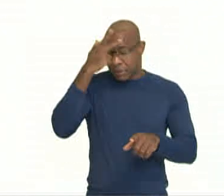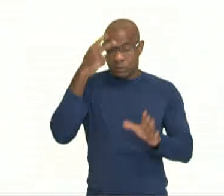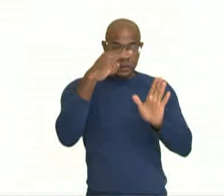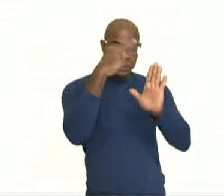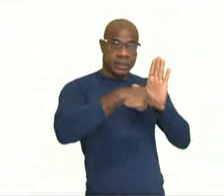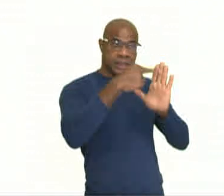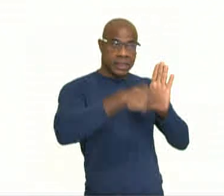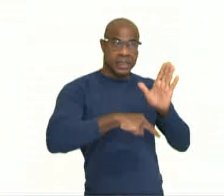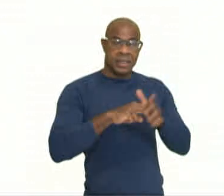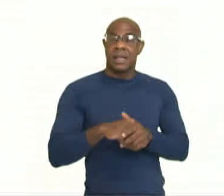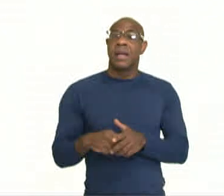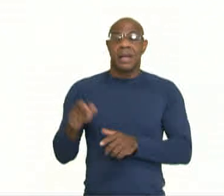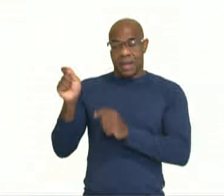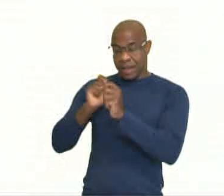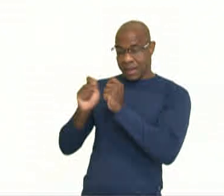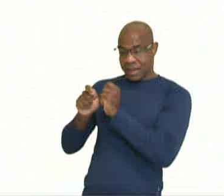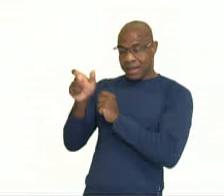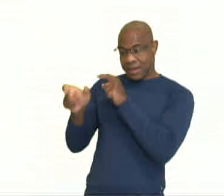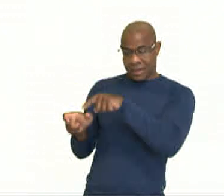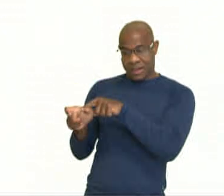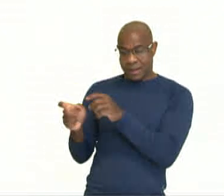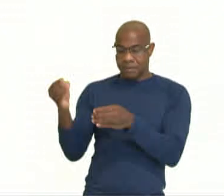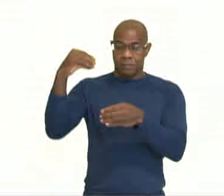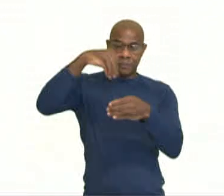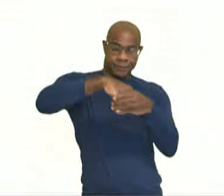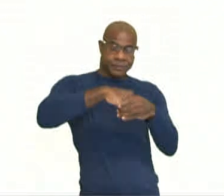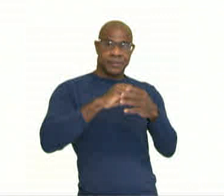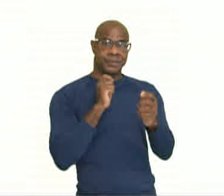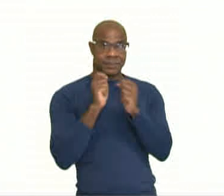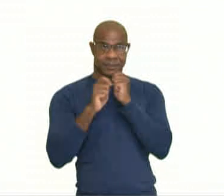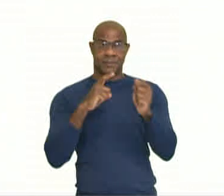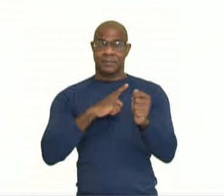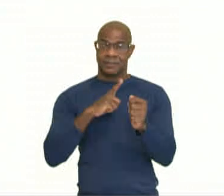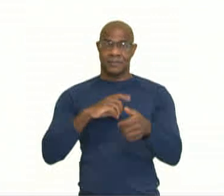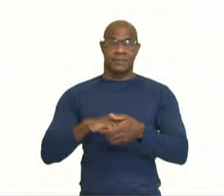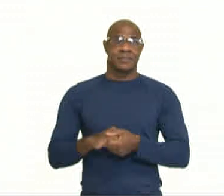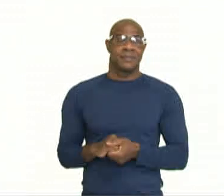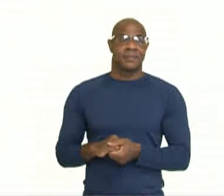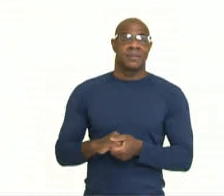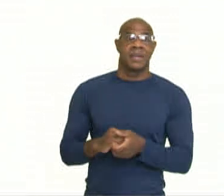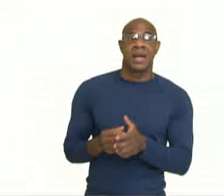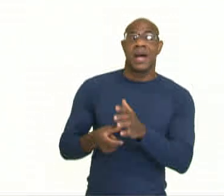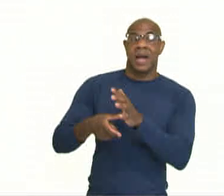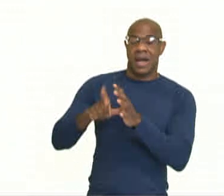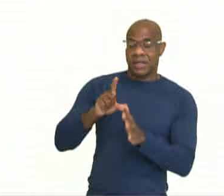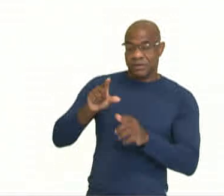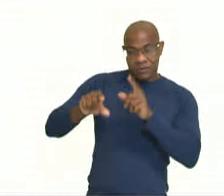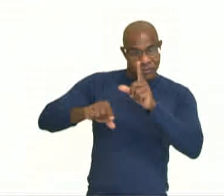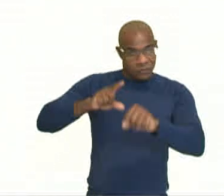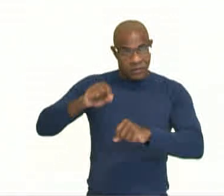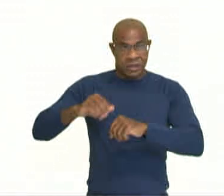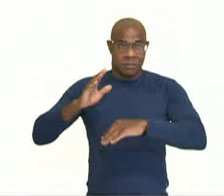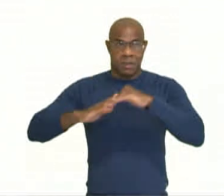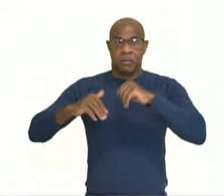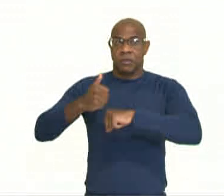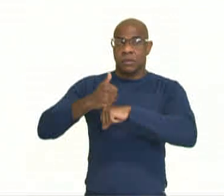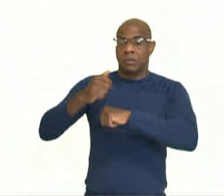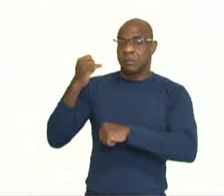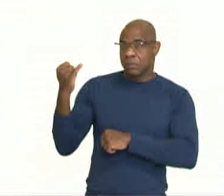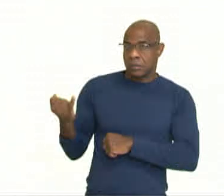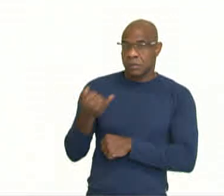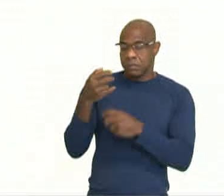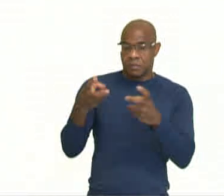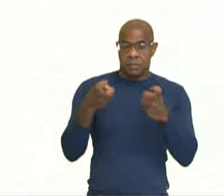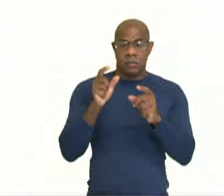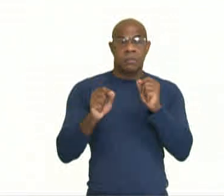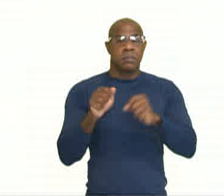se inclui na reportagem, né? Observe aqui na leitura. Antes de escolher uma carreira, é muito importante perceber